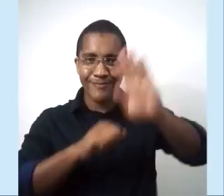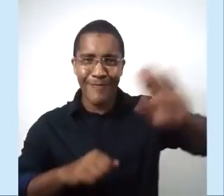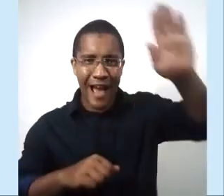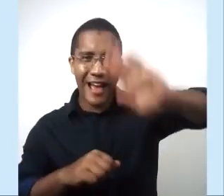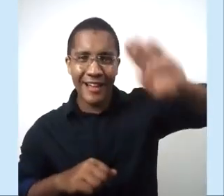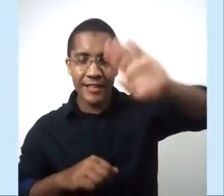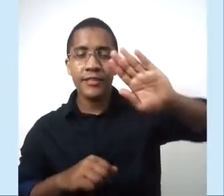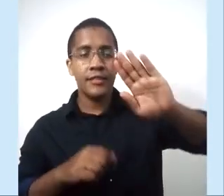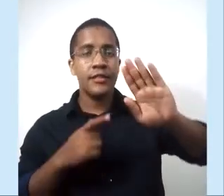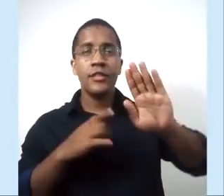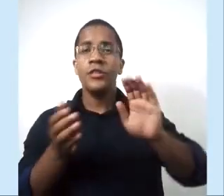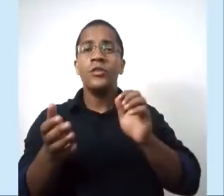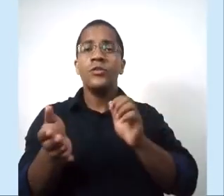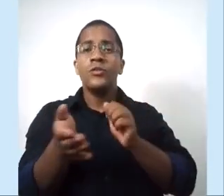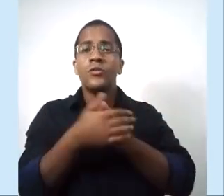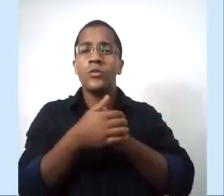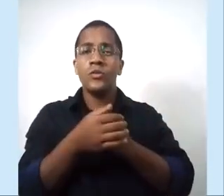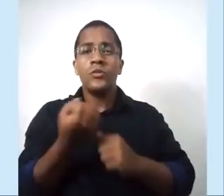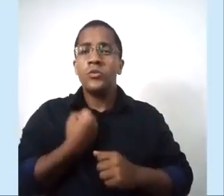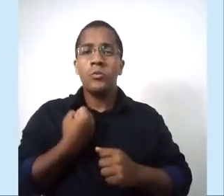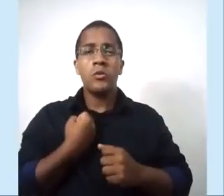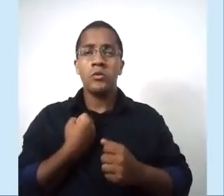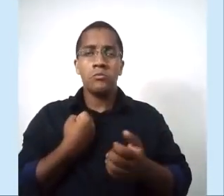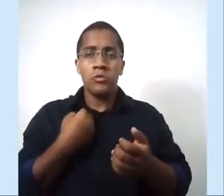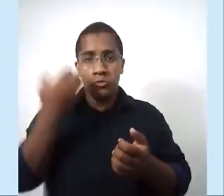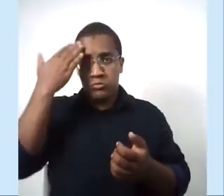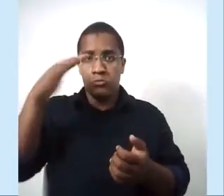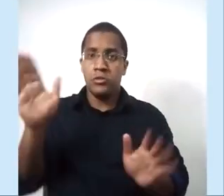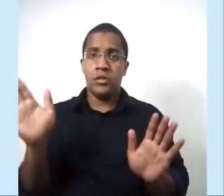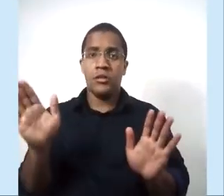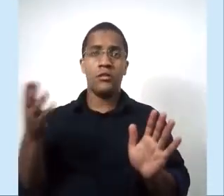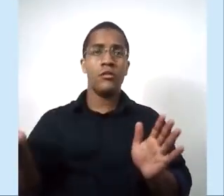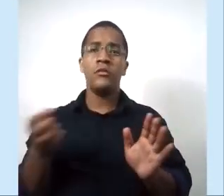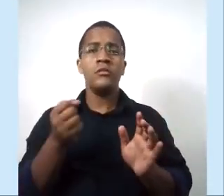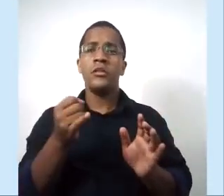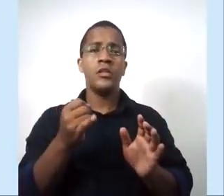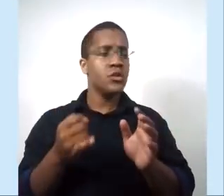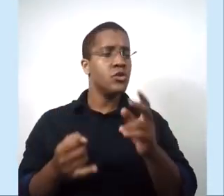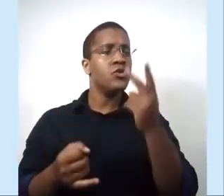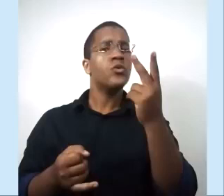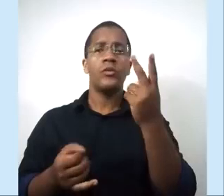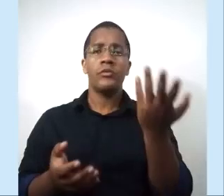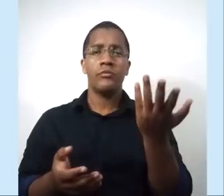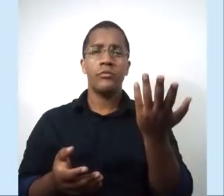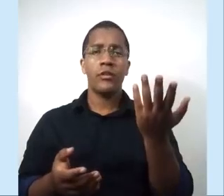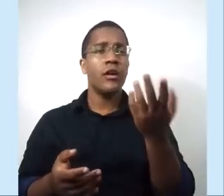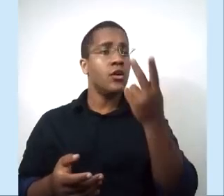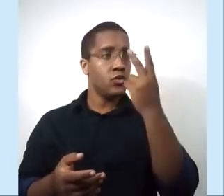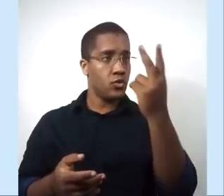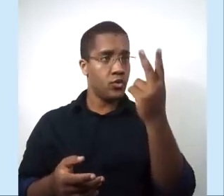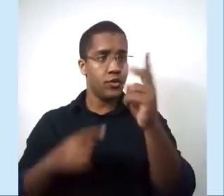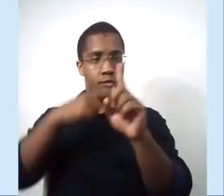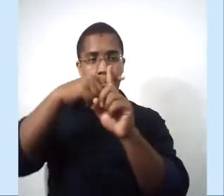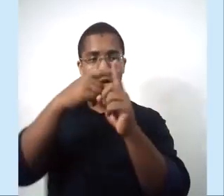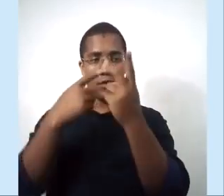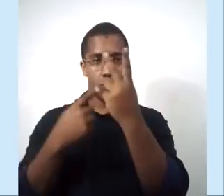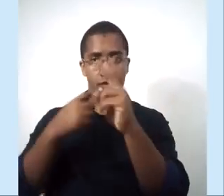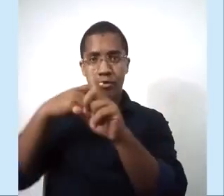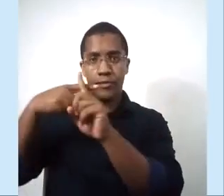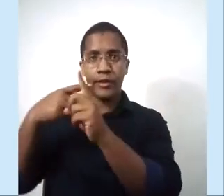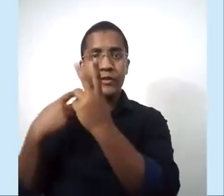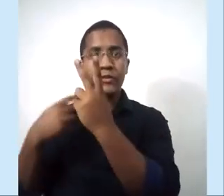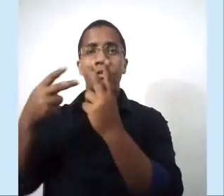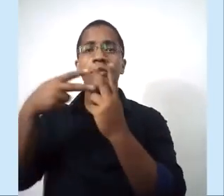não sei. Pode ser 1, pode ser 2. Se for 2, 2 mais 2 mais 2, que é 3 vezes